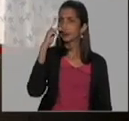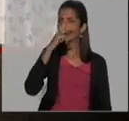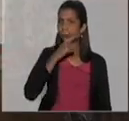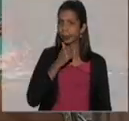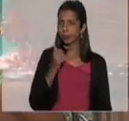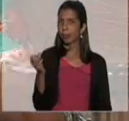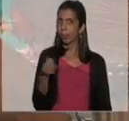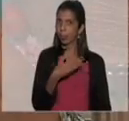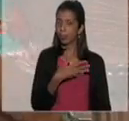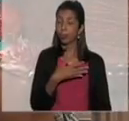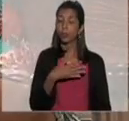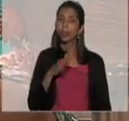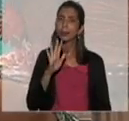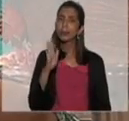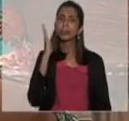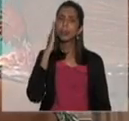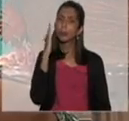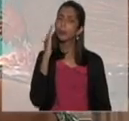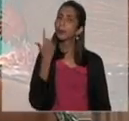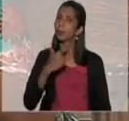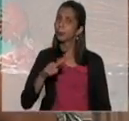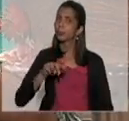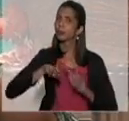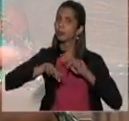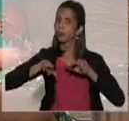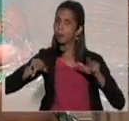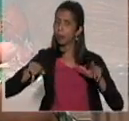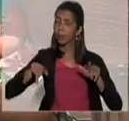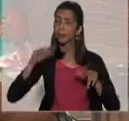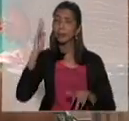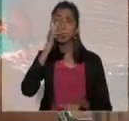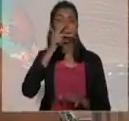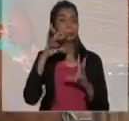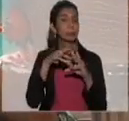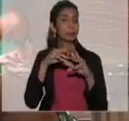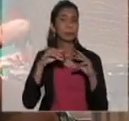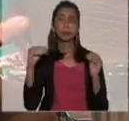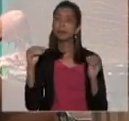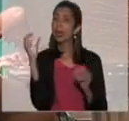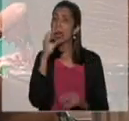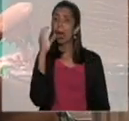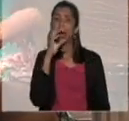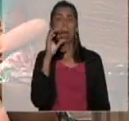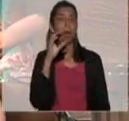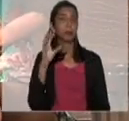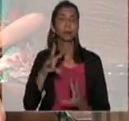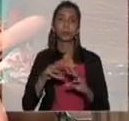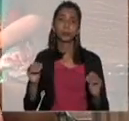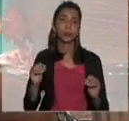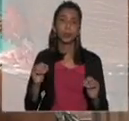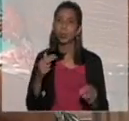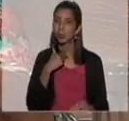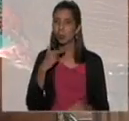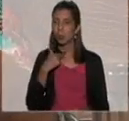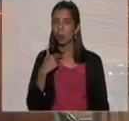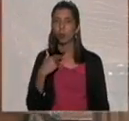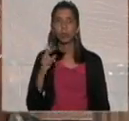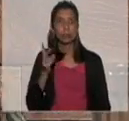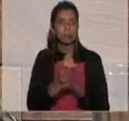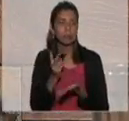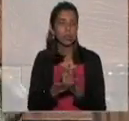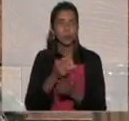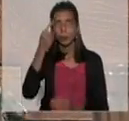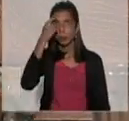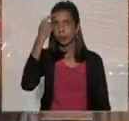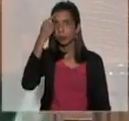tava chegando mas eu sabia que eu tinha outras coisas e que a beleza passa a beleza é efêmera então você não pode passar sua vida inteira